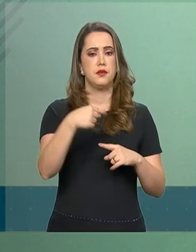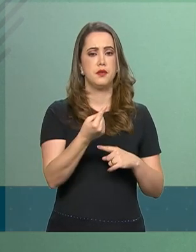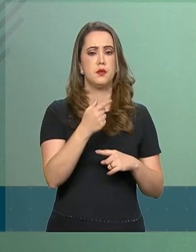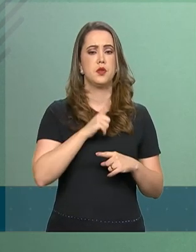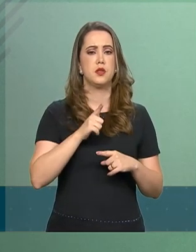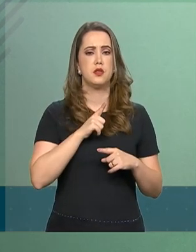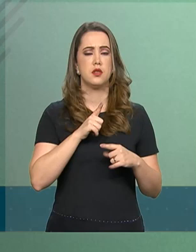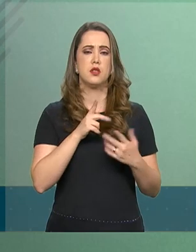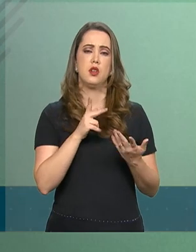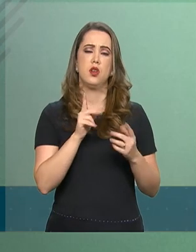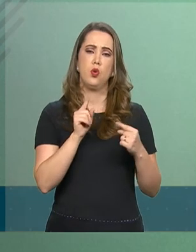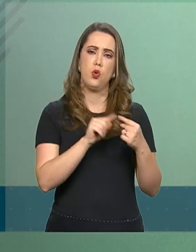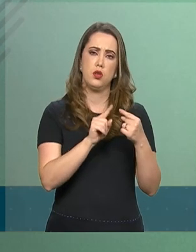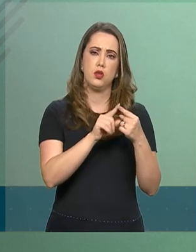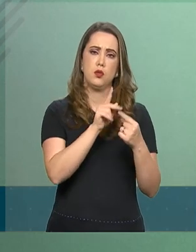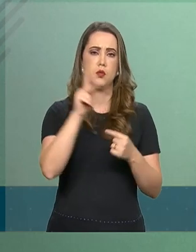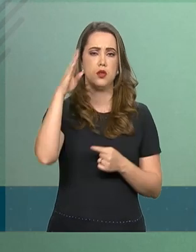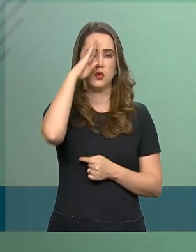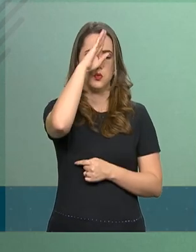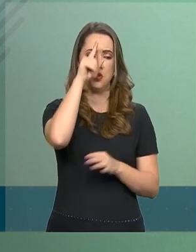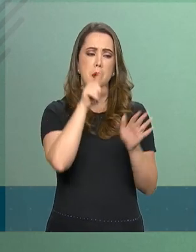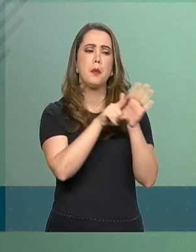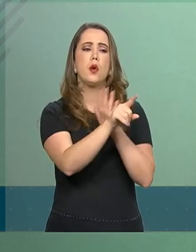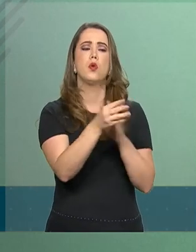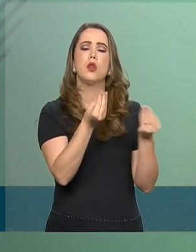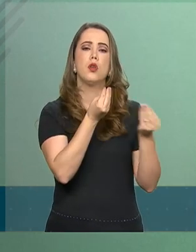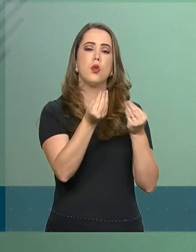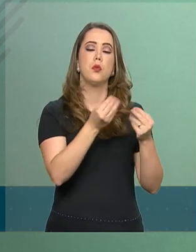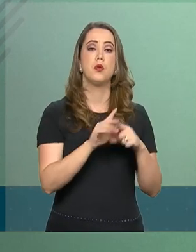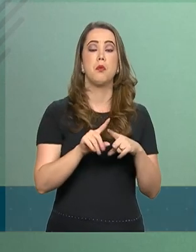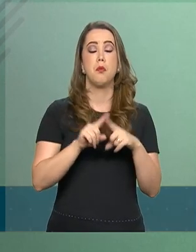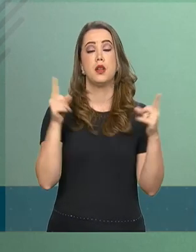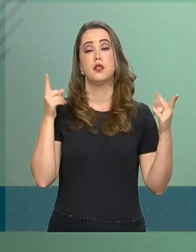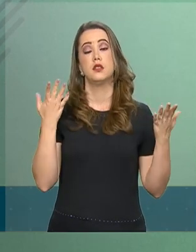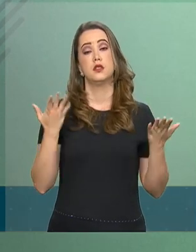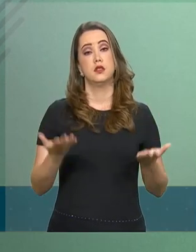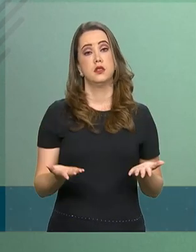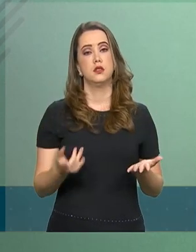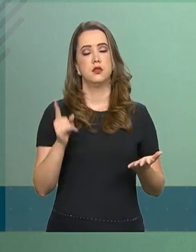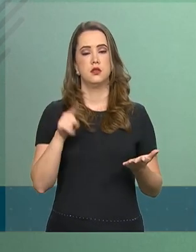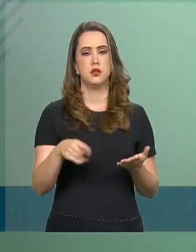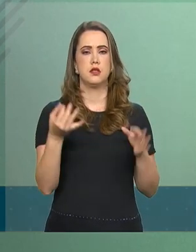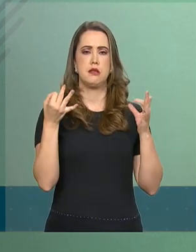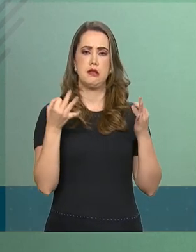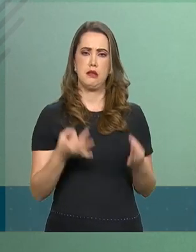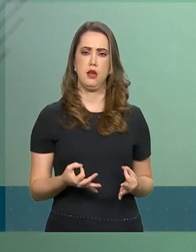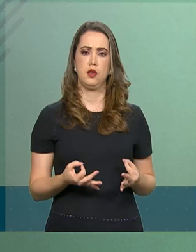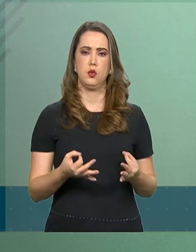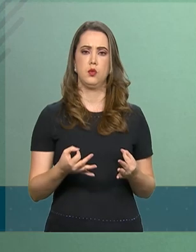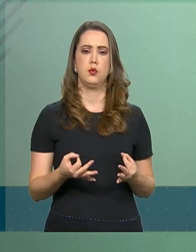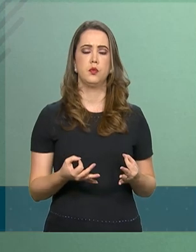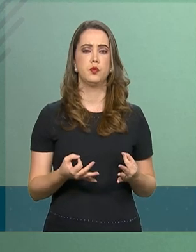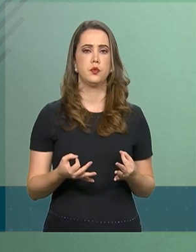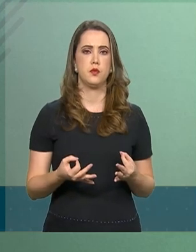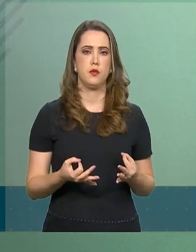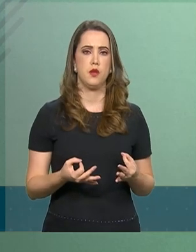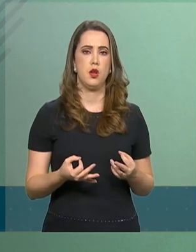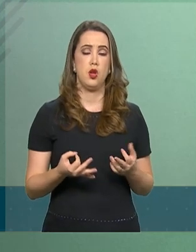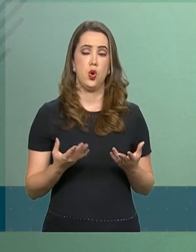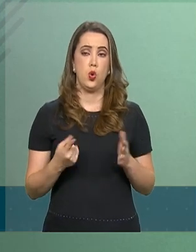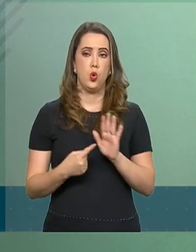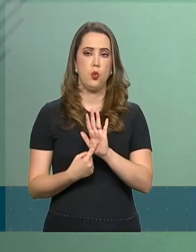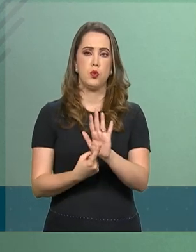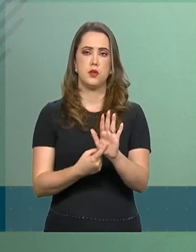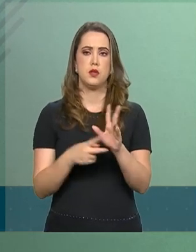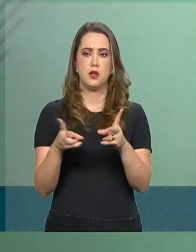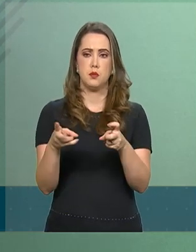tenha contato com o presidente arguido mas nos parece que seria adequado colocar as percepções do